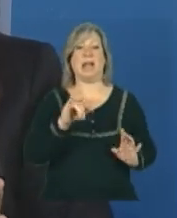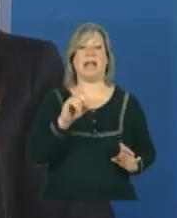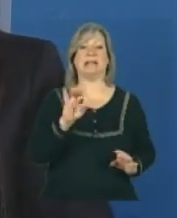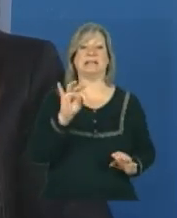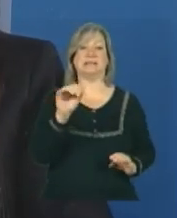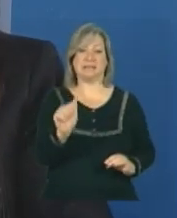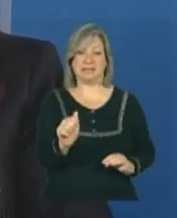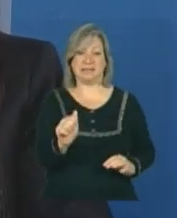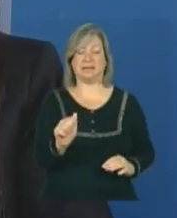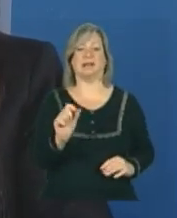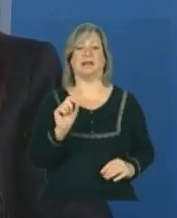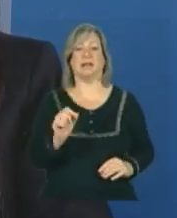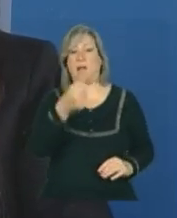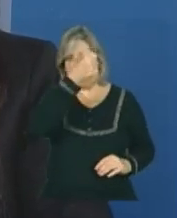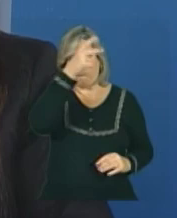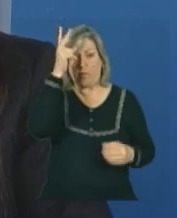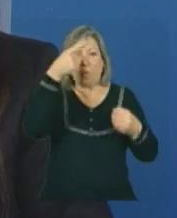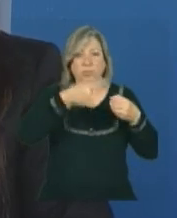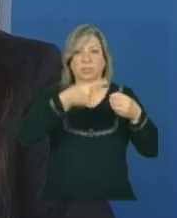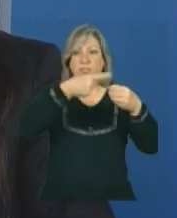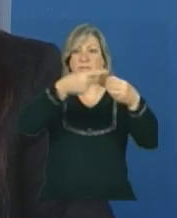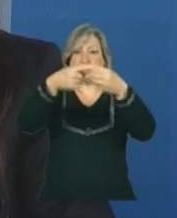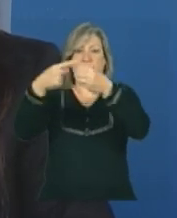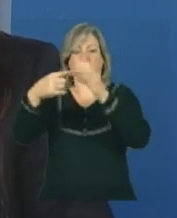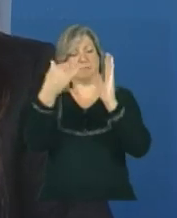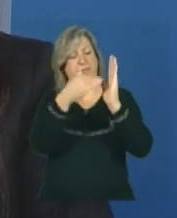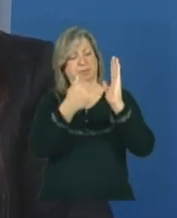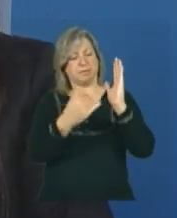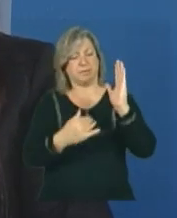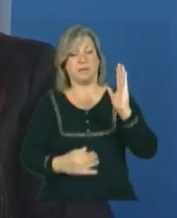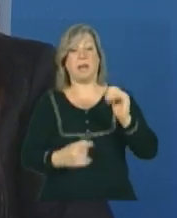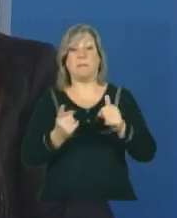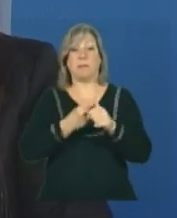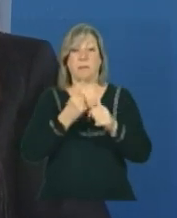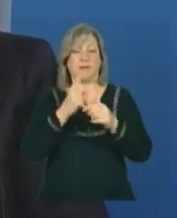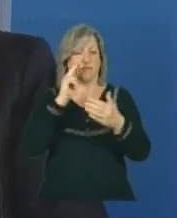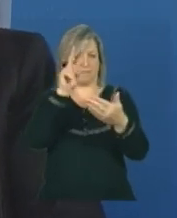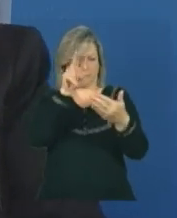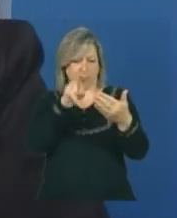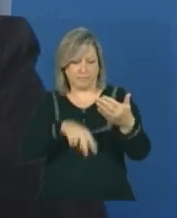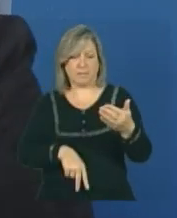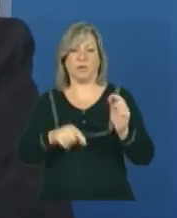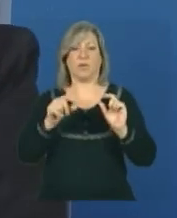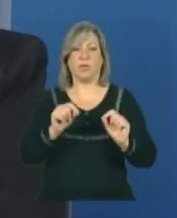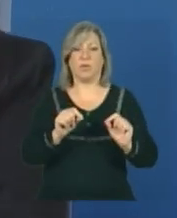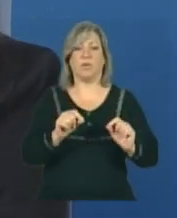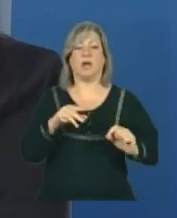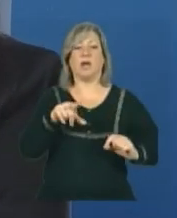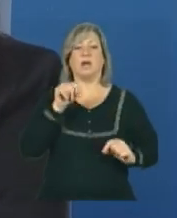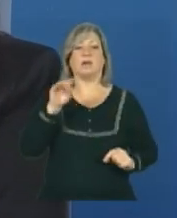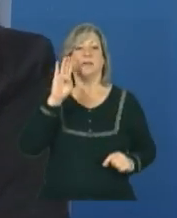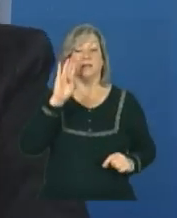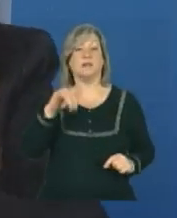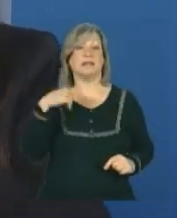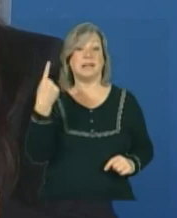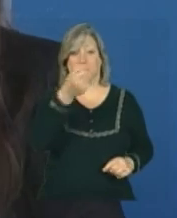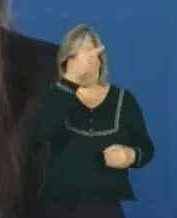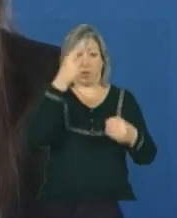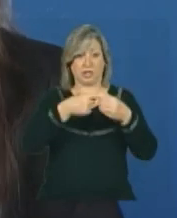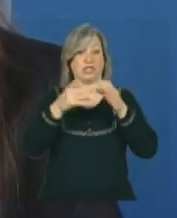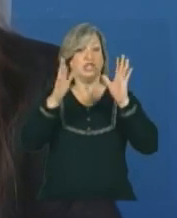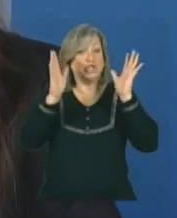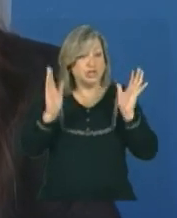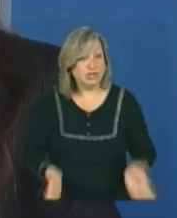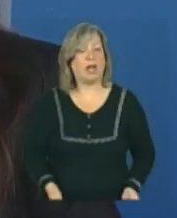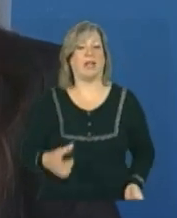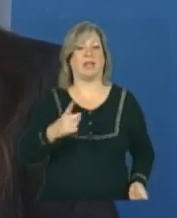né? Nós vamos primeiro considerar os municípios que já implantaram CRAS sem